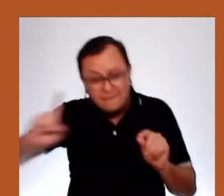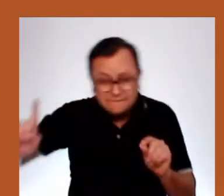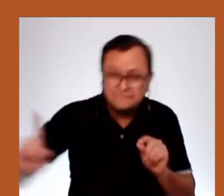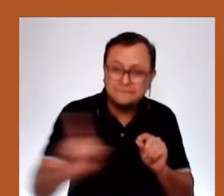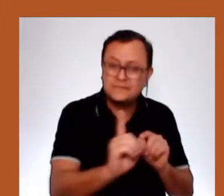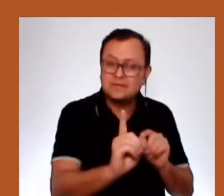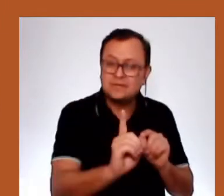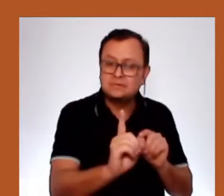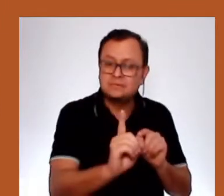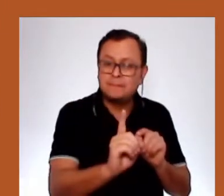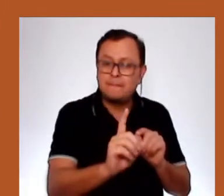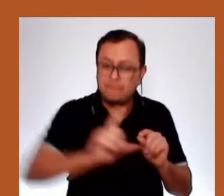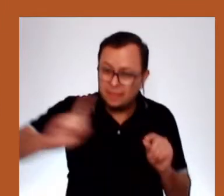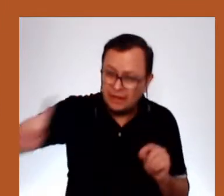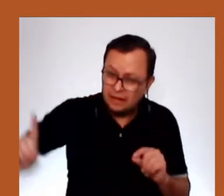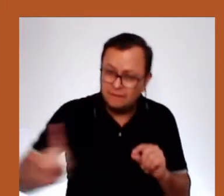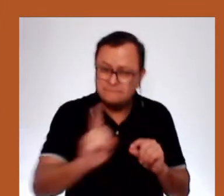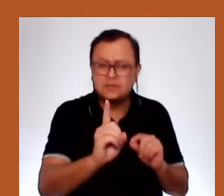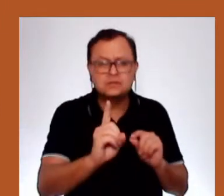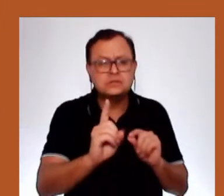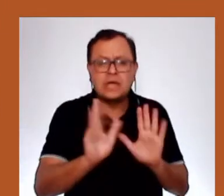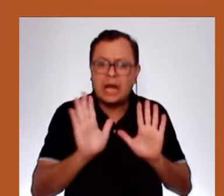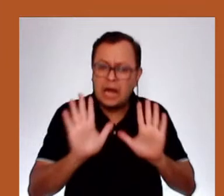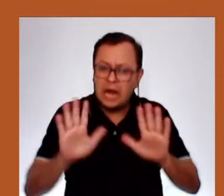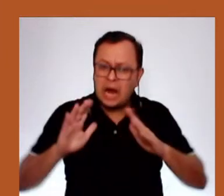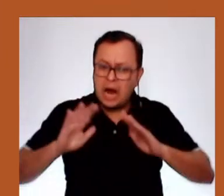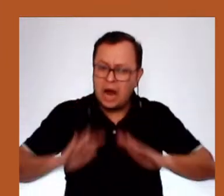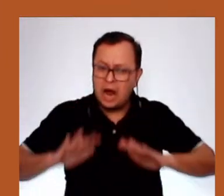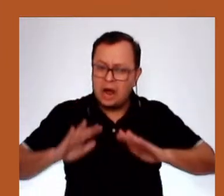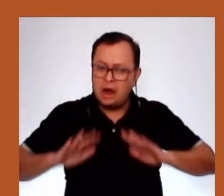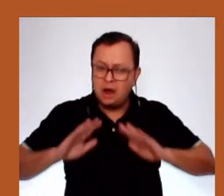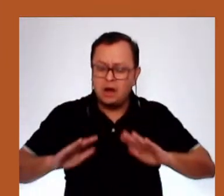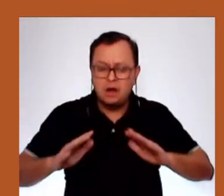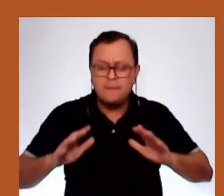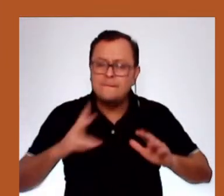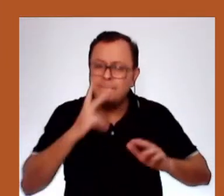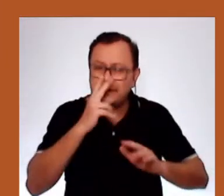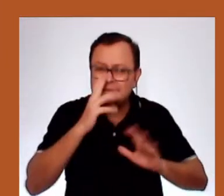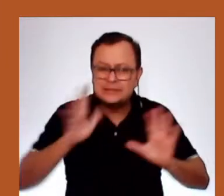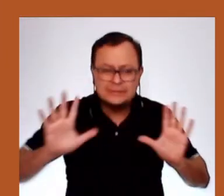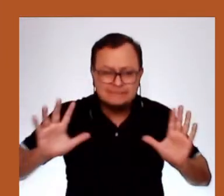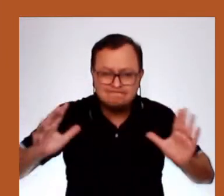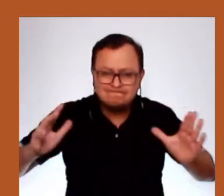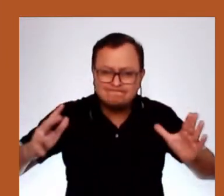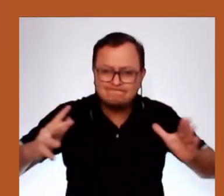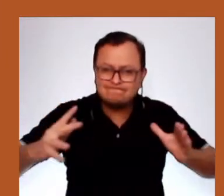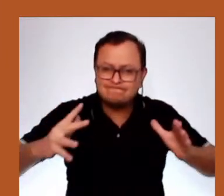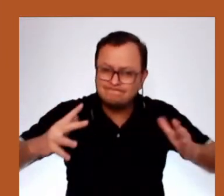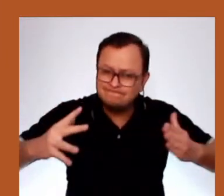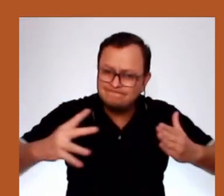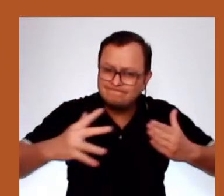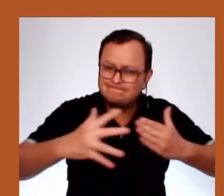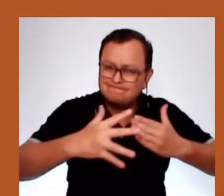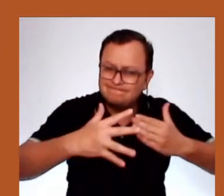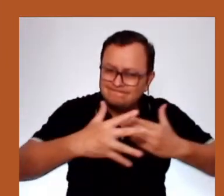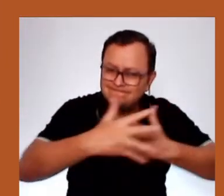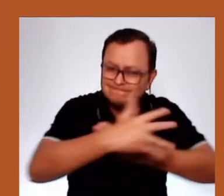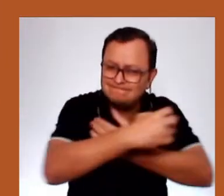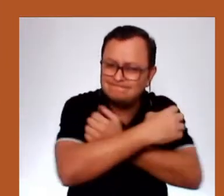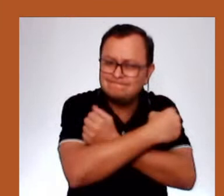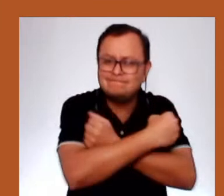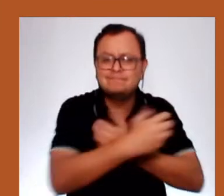se chegar, é você ir devagarinho e abraçando, né? Então, é uma abordagem que